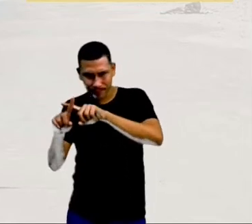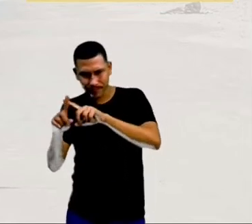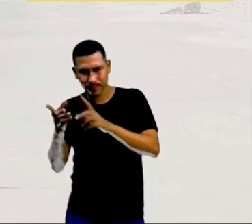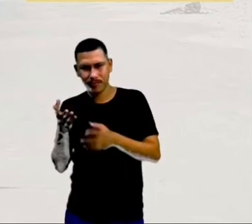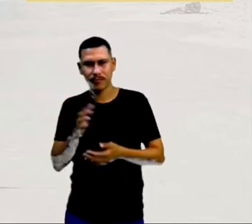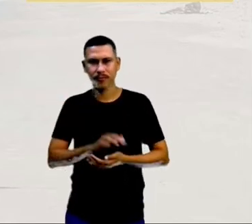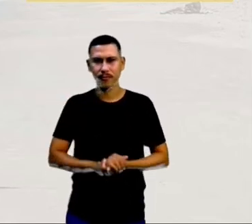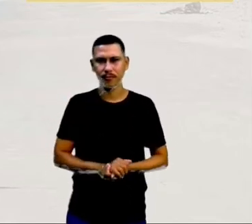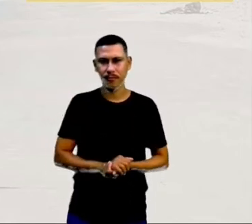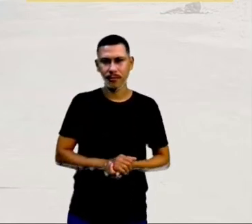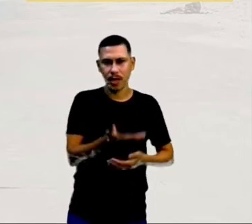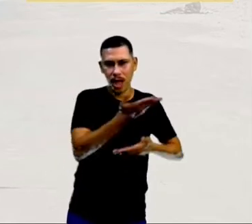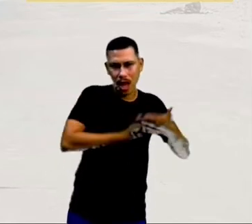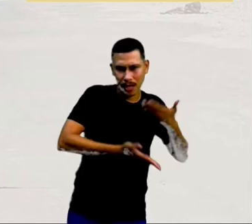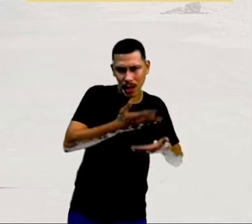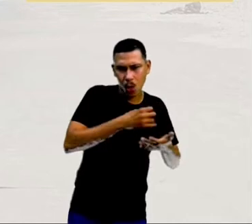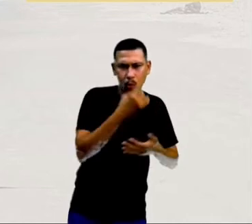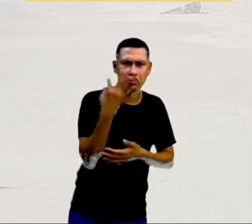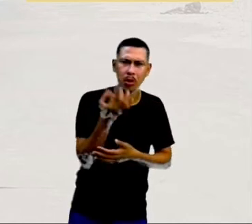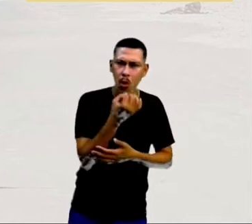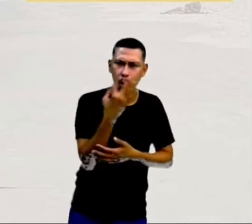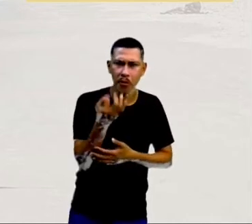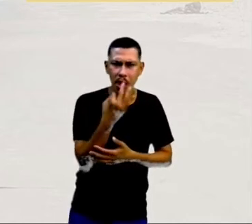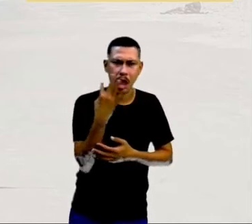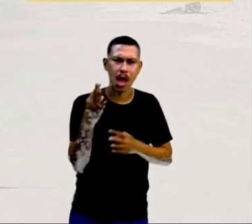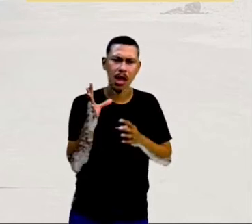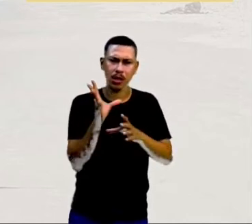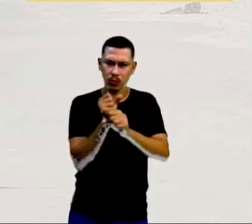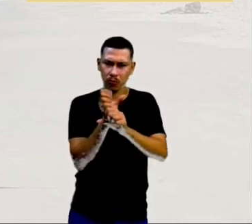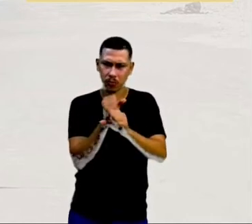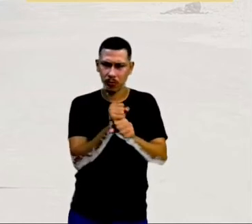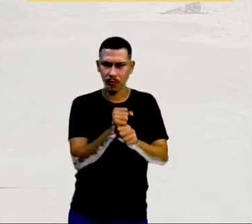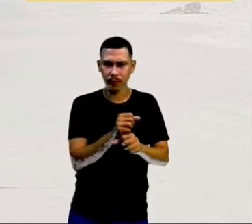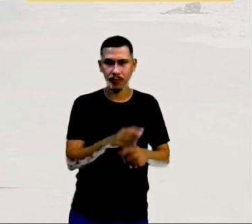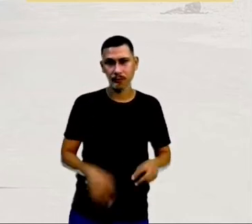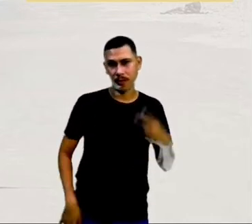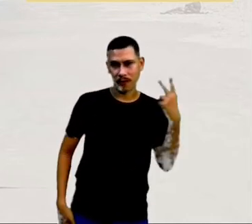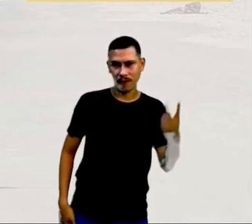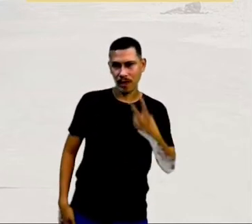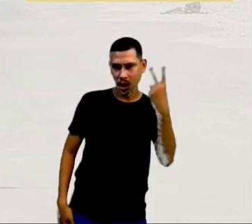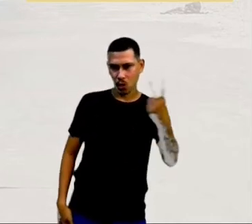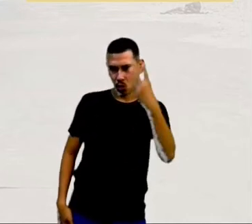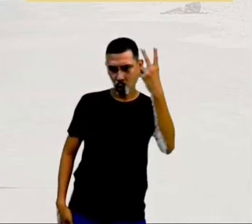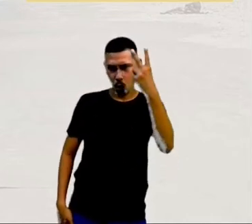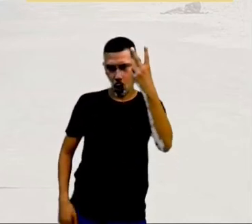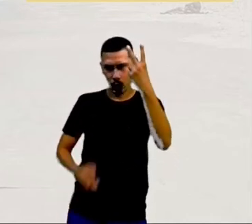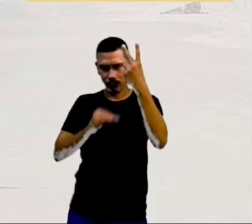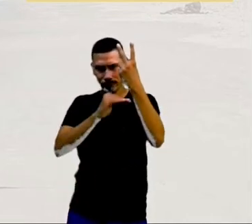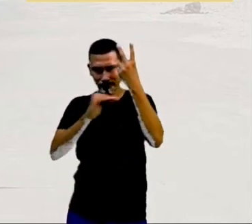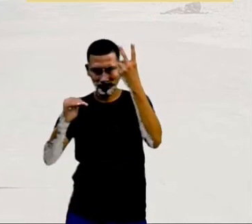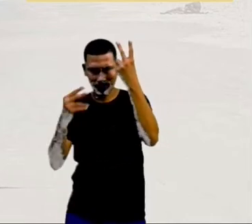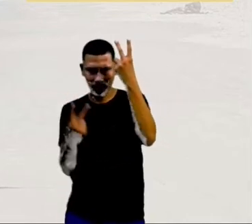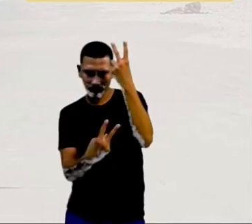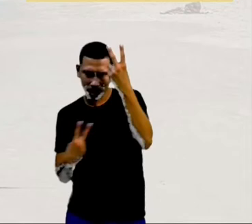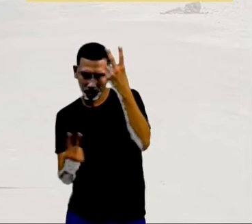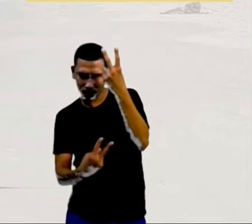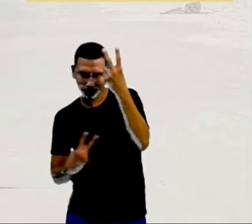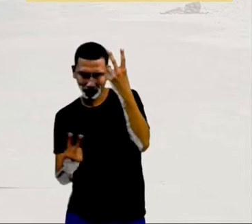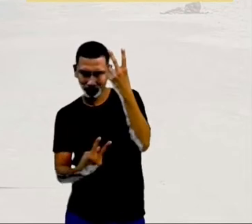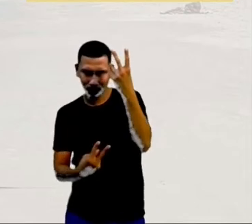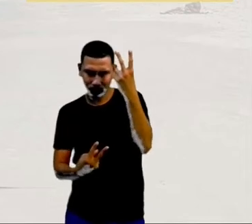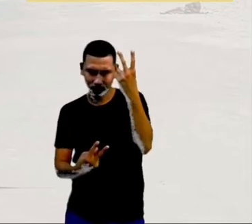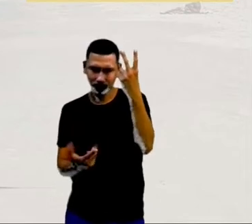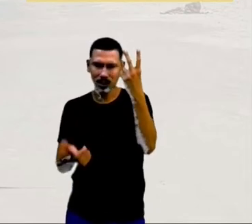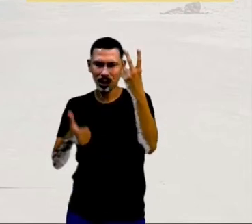com relação à quantidade total, valor sobre o valor. Então, uma parte